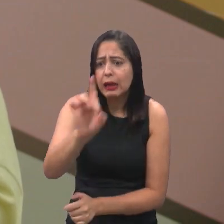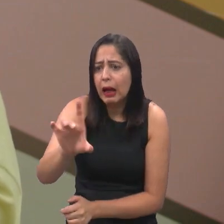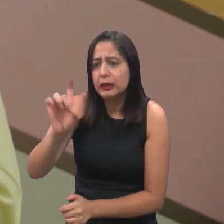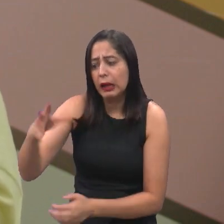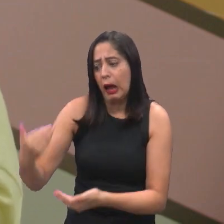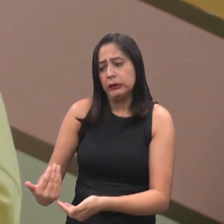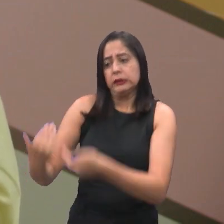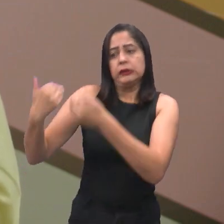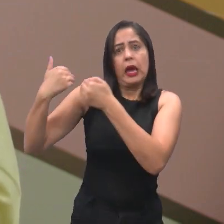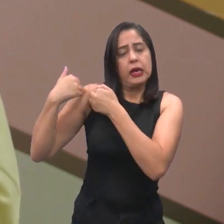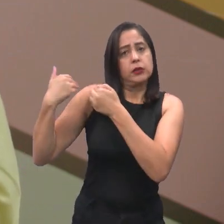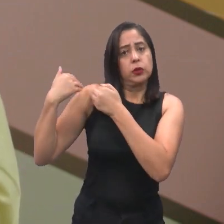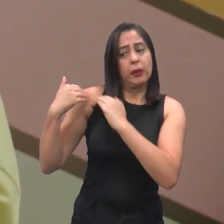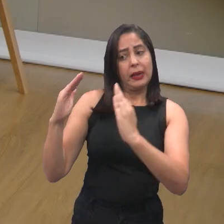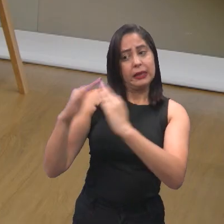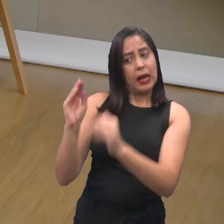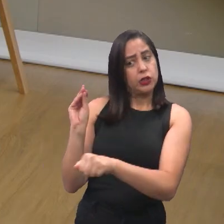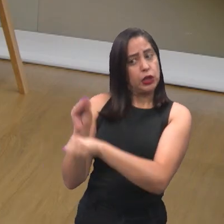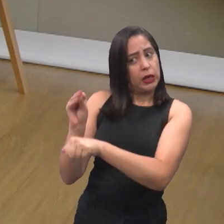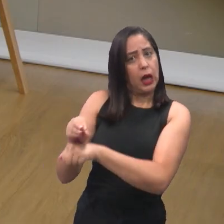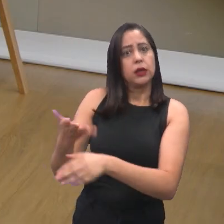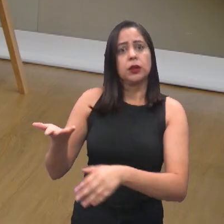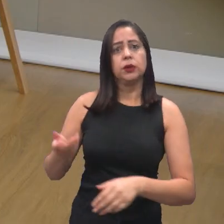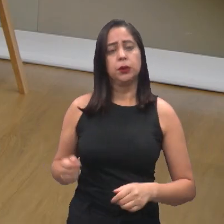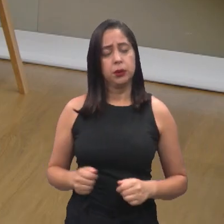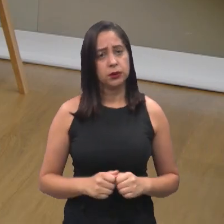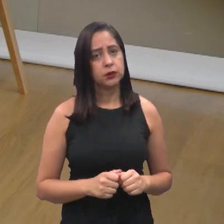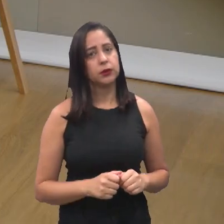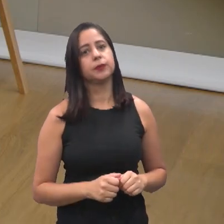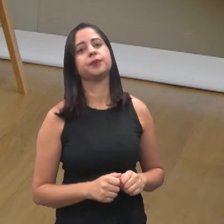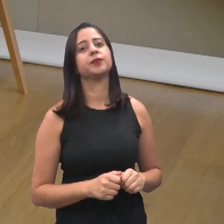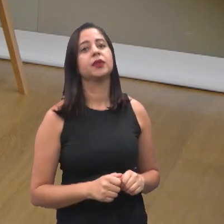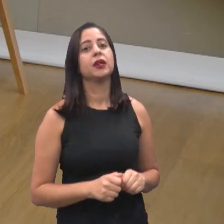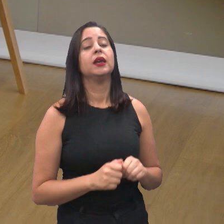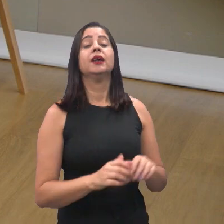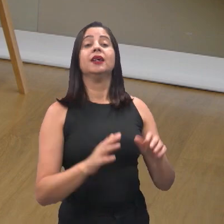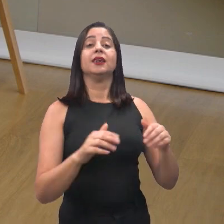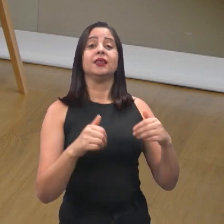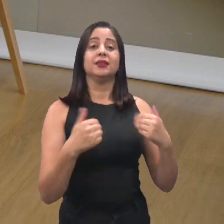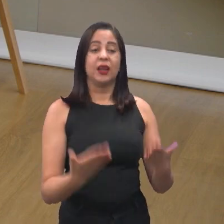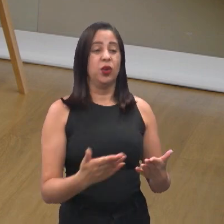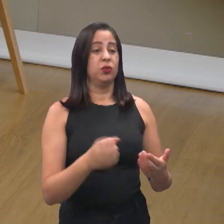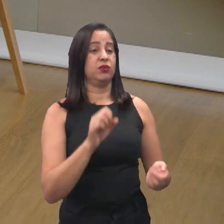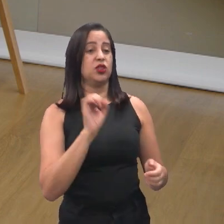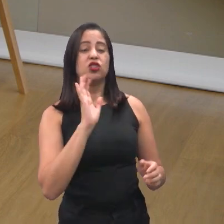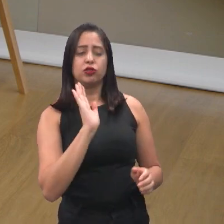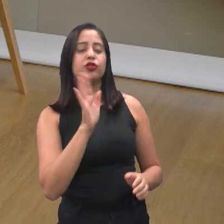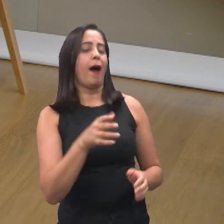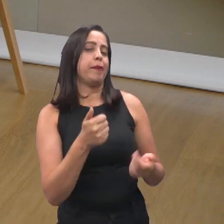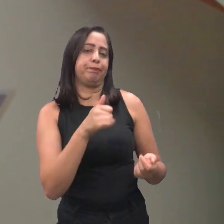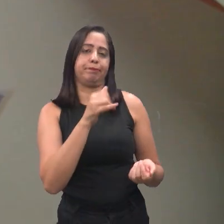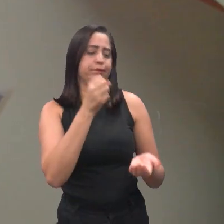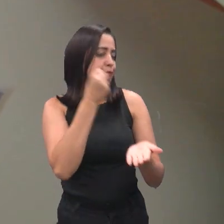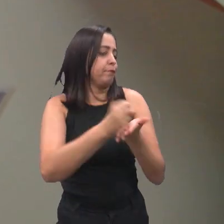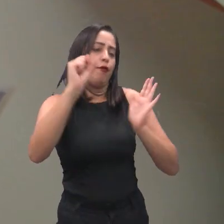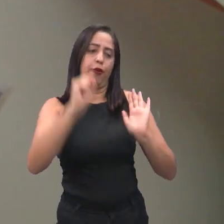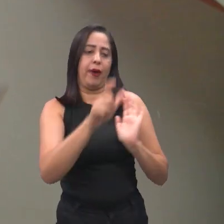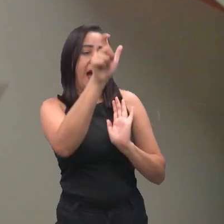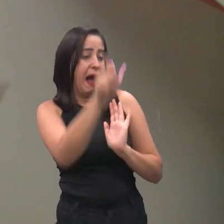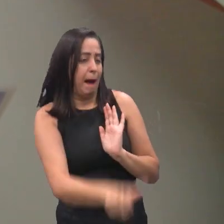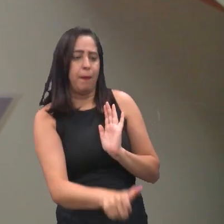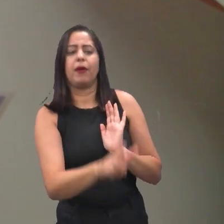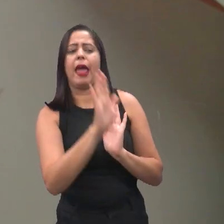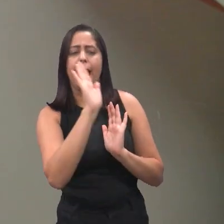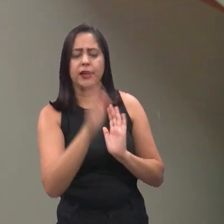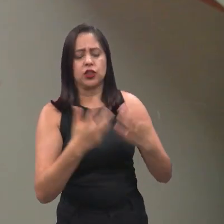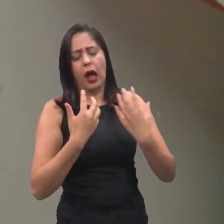também nessa gestão. Tá certo, Mariana. E quando já está instalado? O esgotamento mental já está instalado, não tem jeito, a mulher